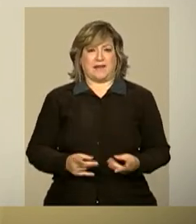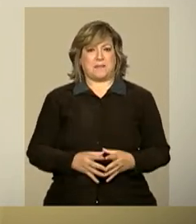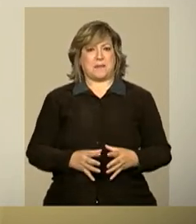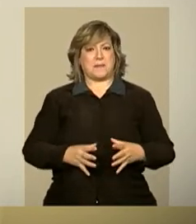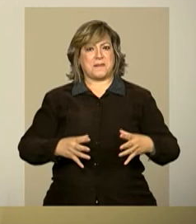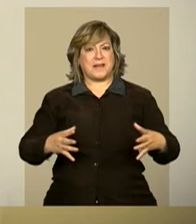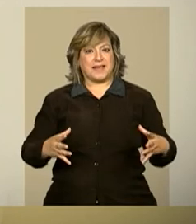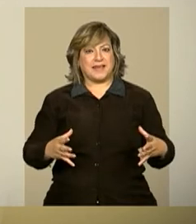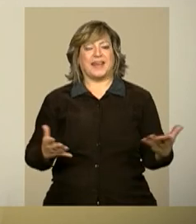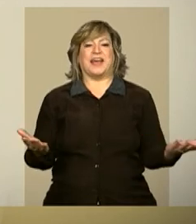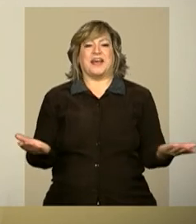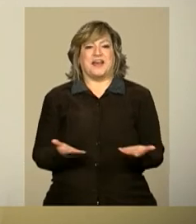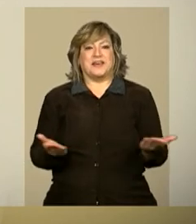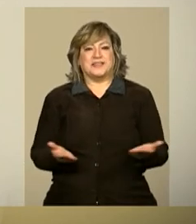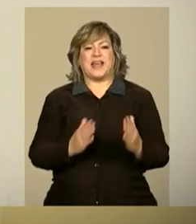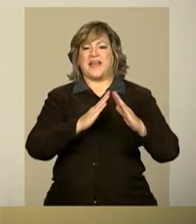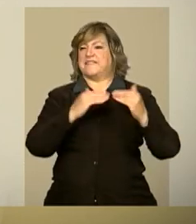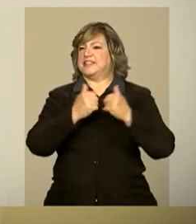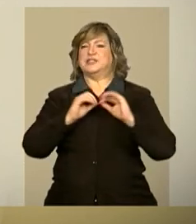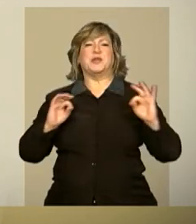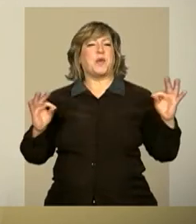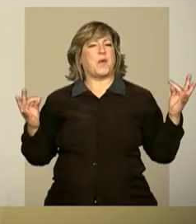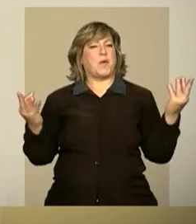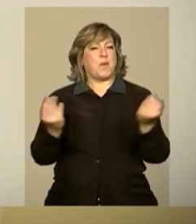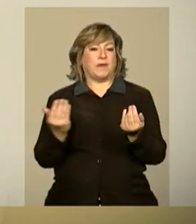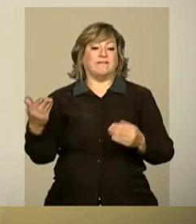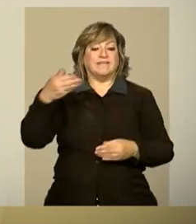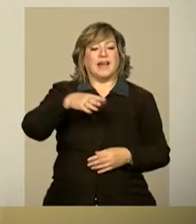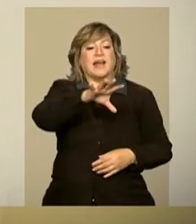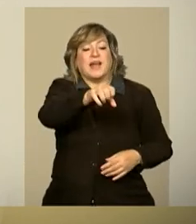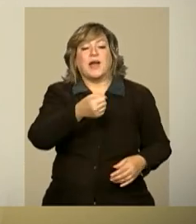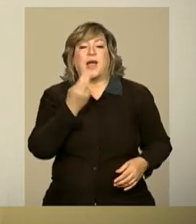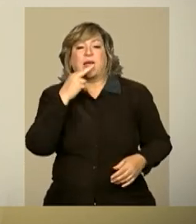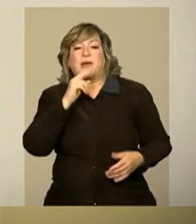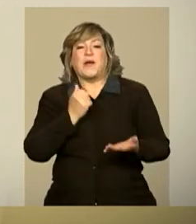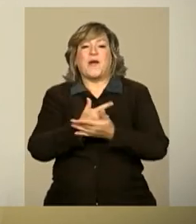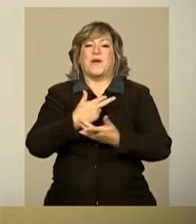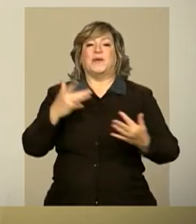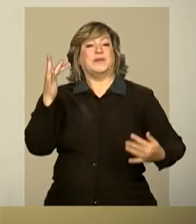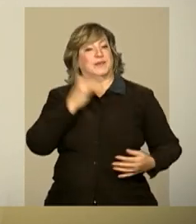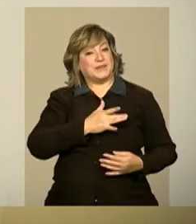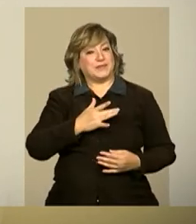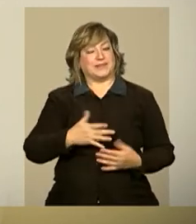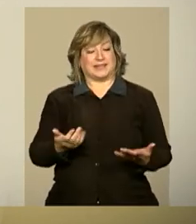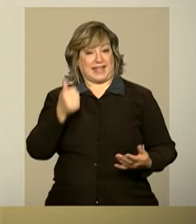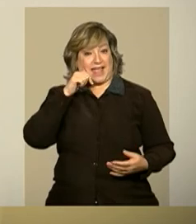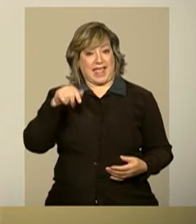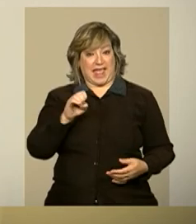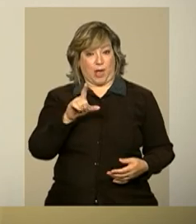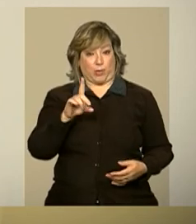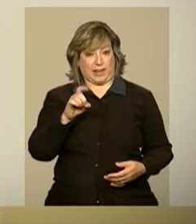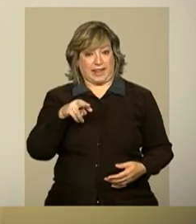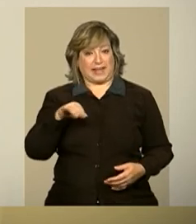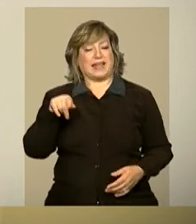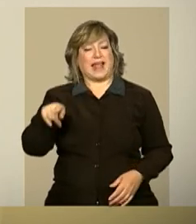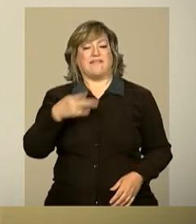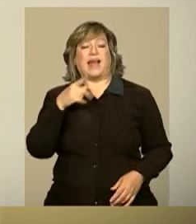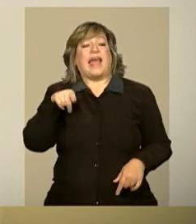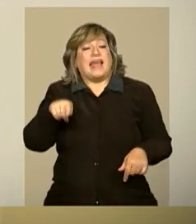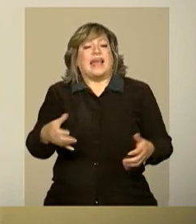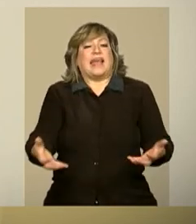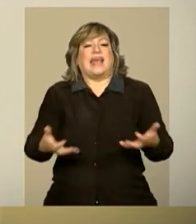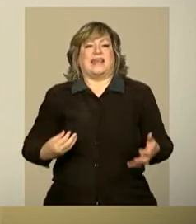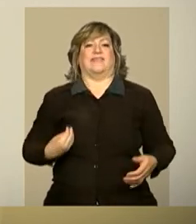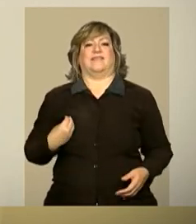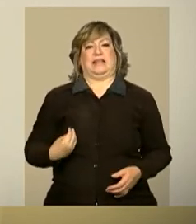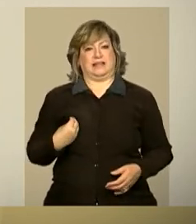cresceram e hoje a vizinhança toda passa lá para comprar alguma coisa gostosa aí eu dei a conta que era isso que ela